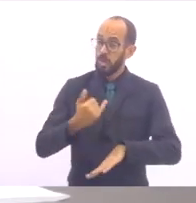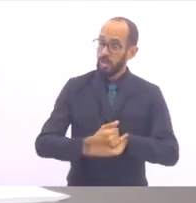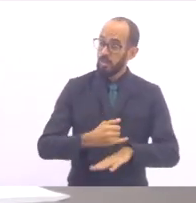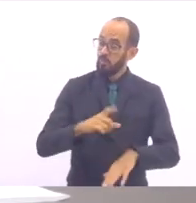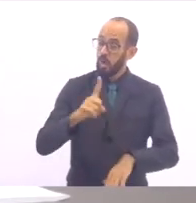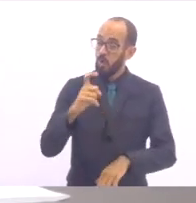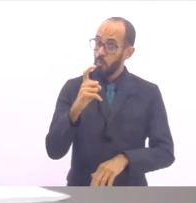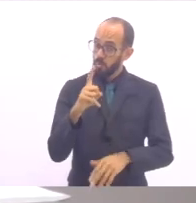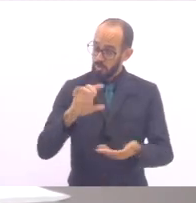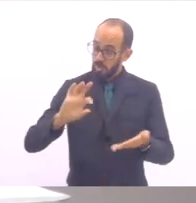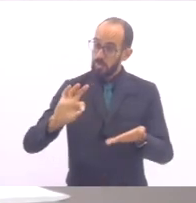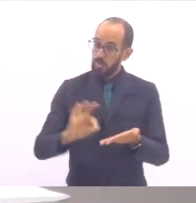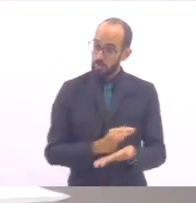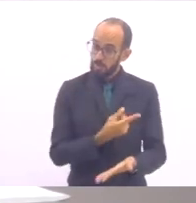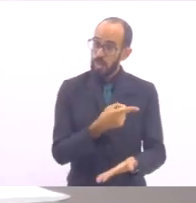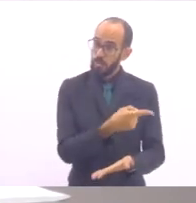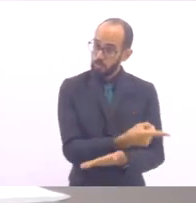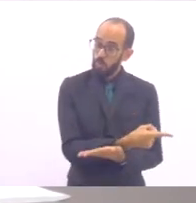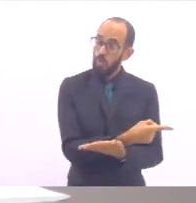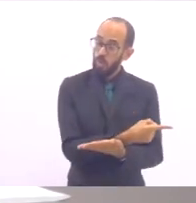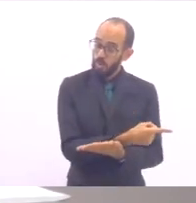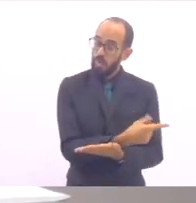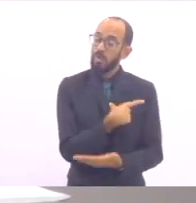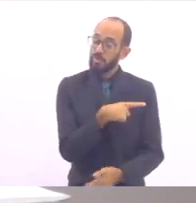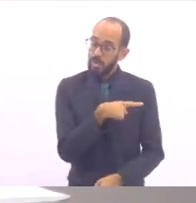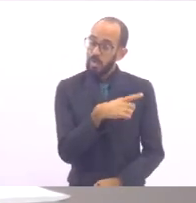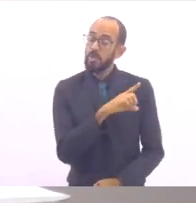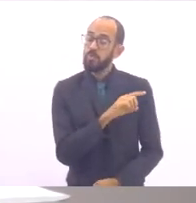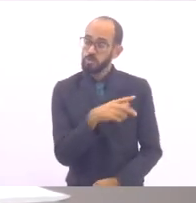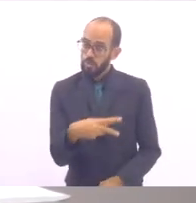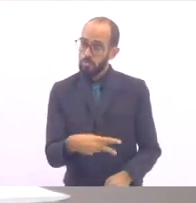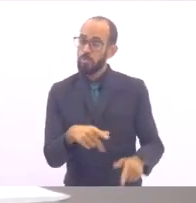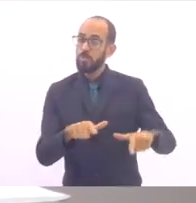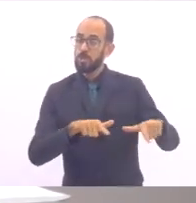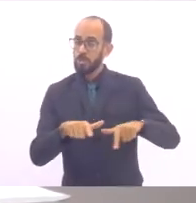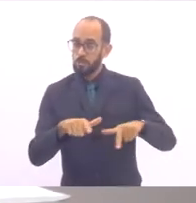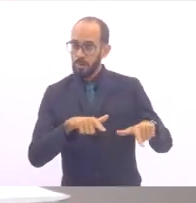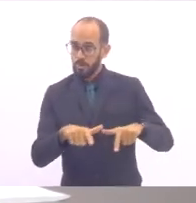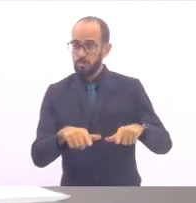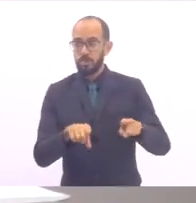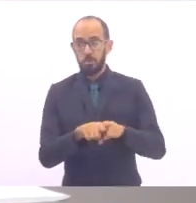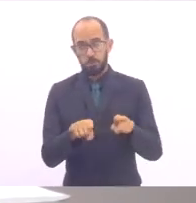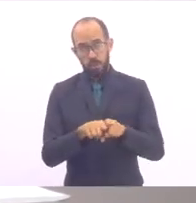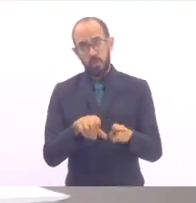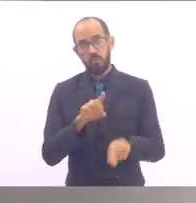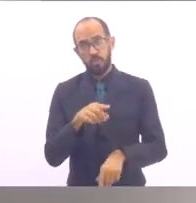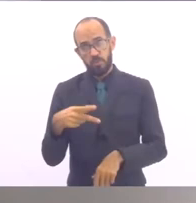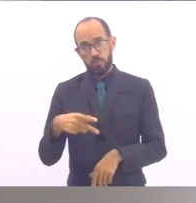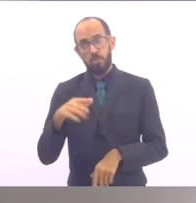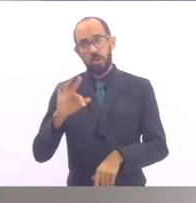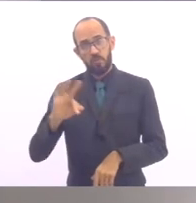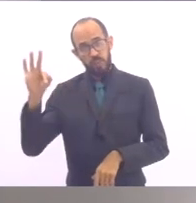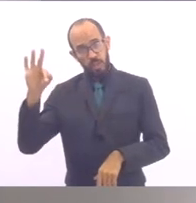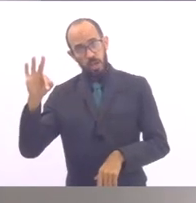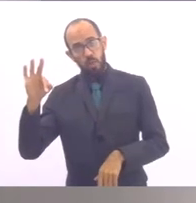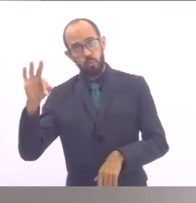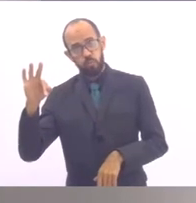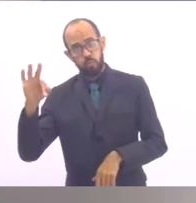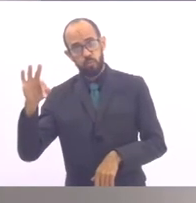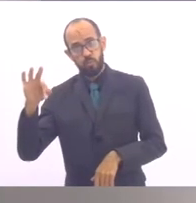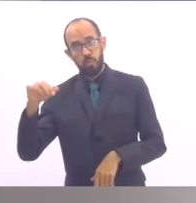contratou cooperativa. Tem lá o dedo da Defensoria Pública, da Defensoria da União também. Com certeza também. Tem. Nós conhecemos e reconhecemos. Sim.